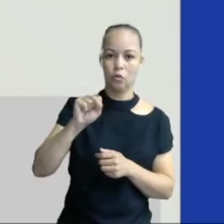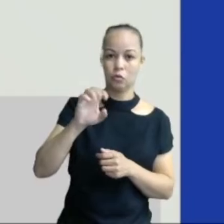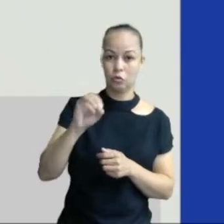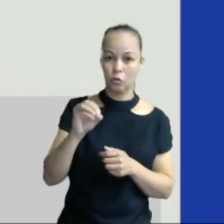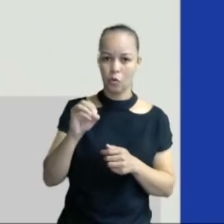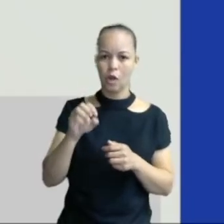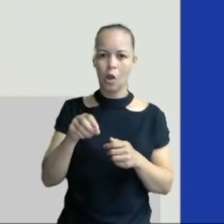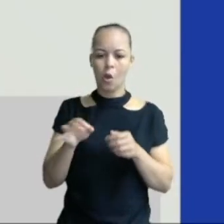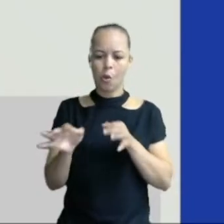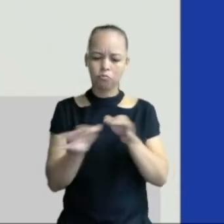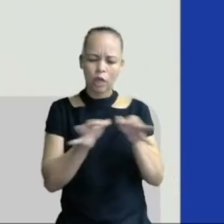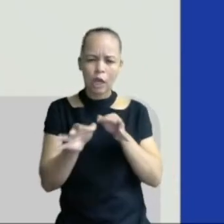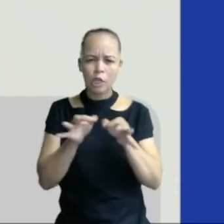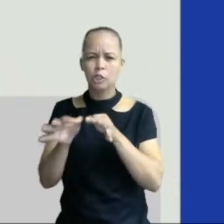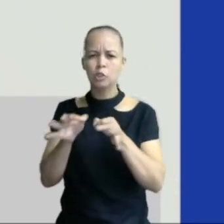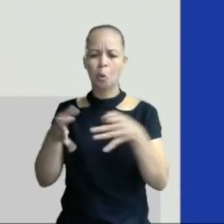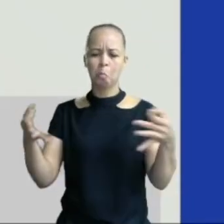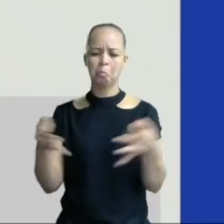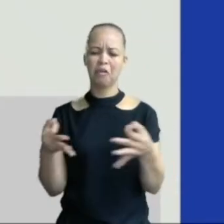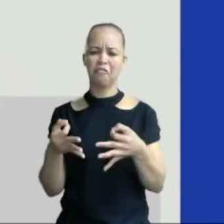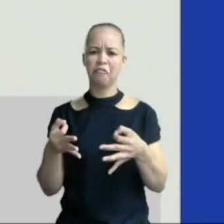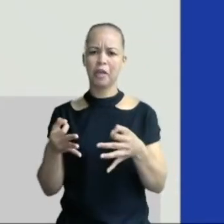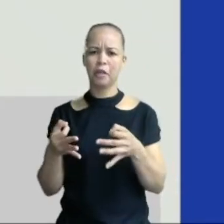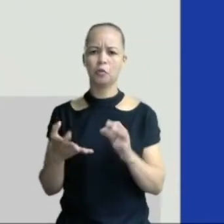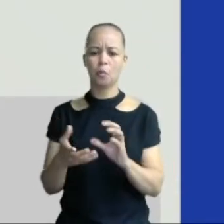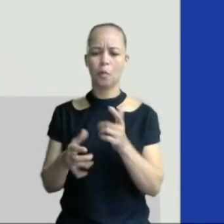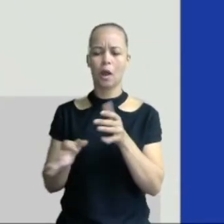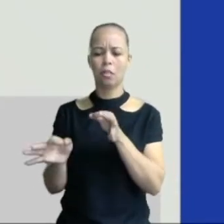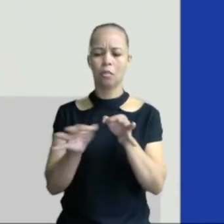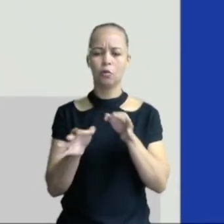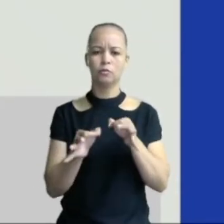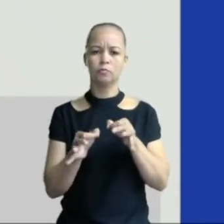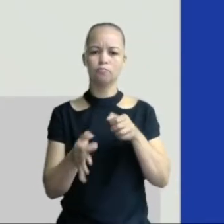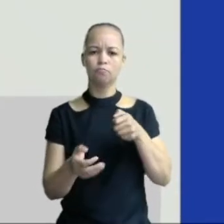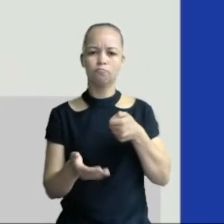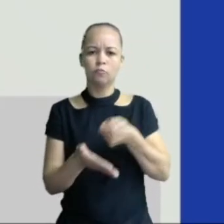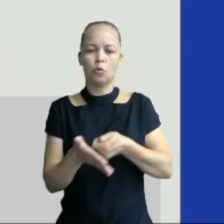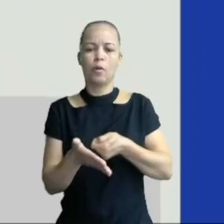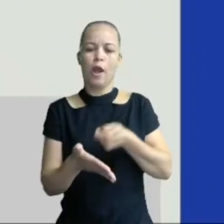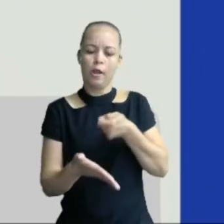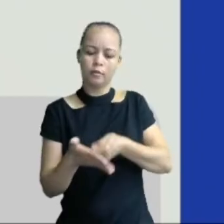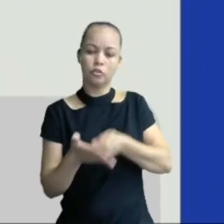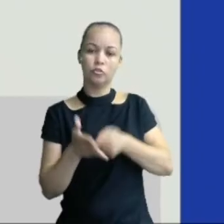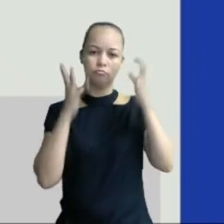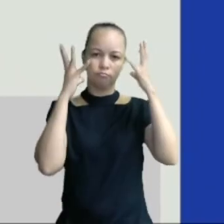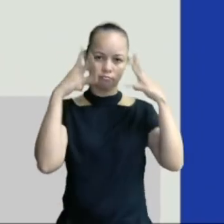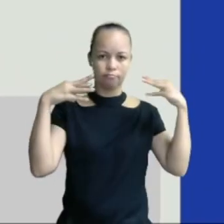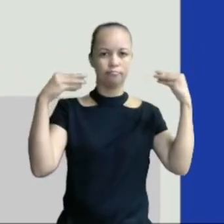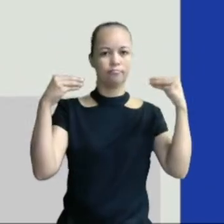um inteligente e perfeito plano de combate para resistir aos holandeses.